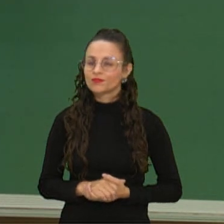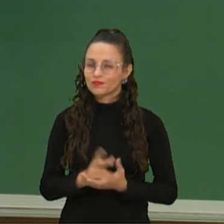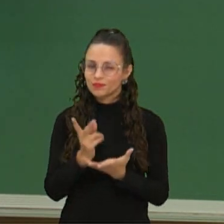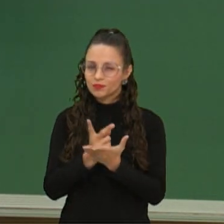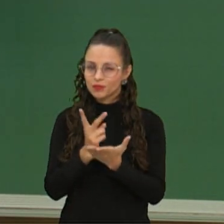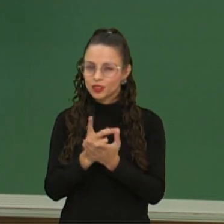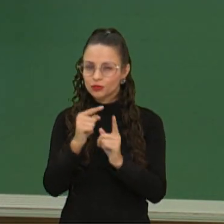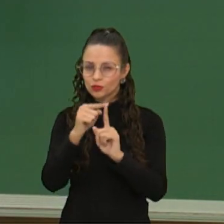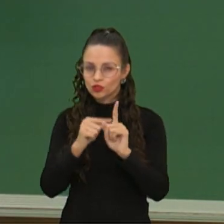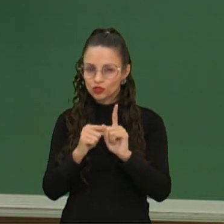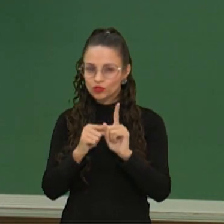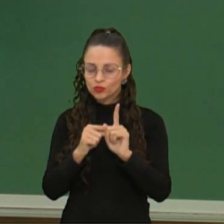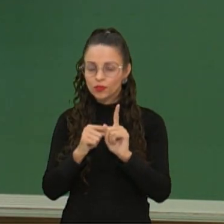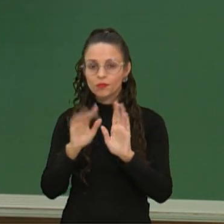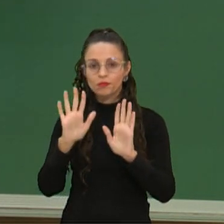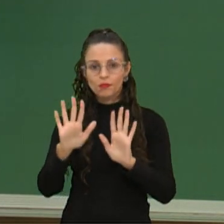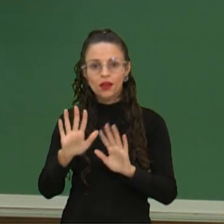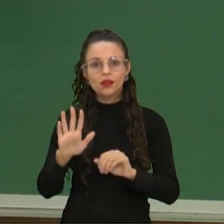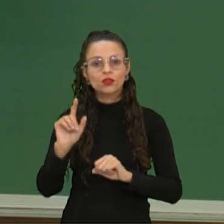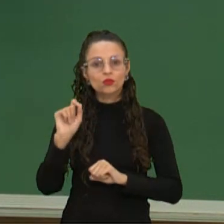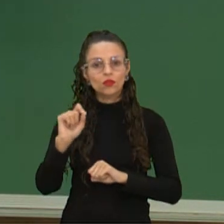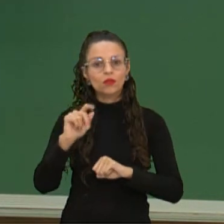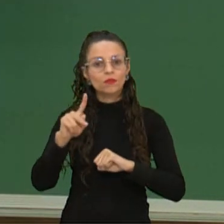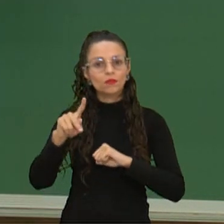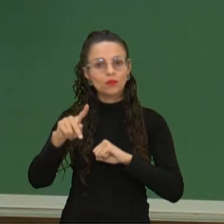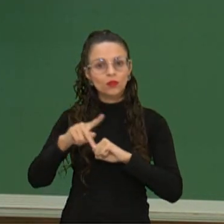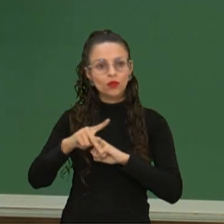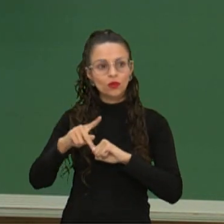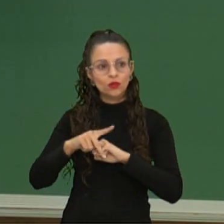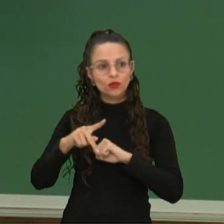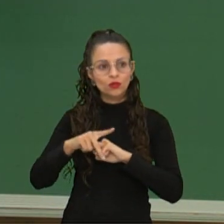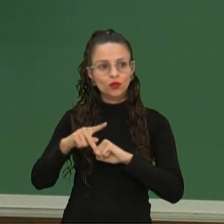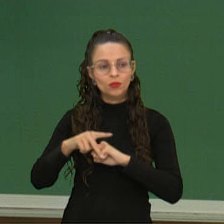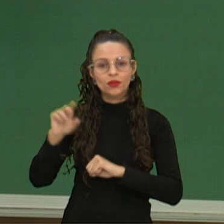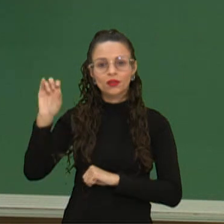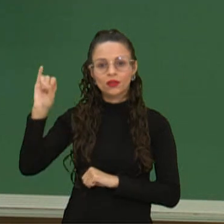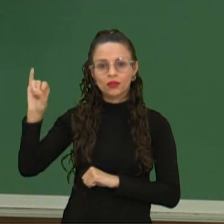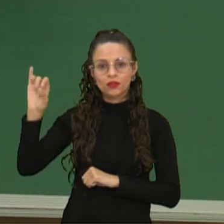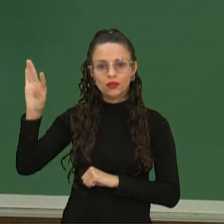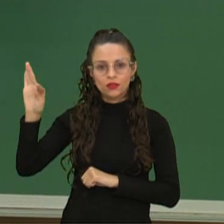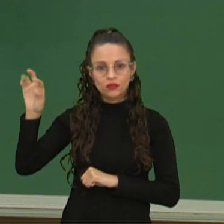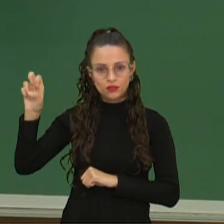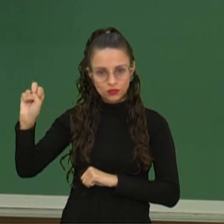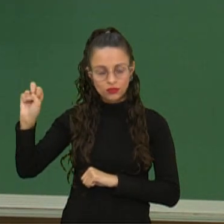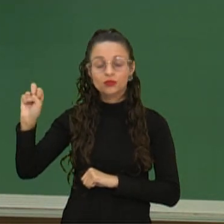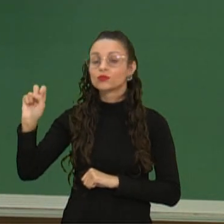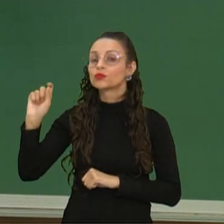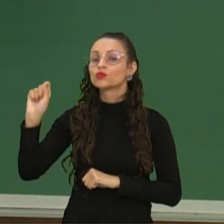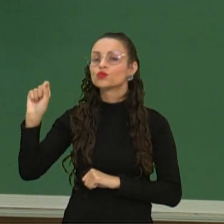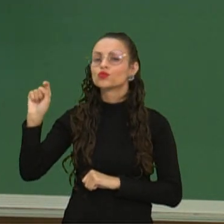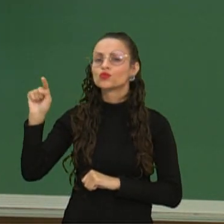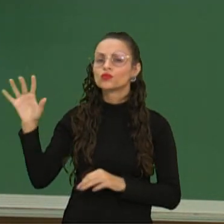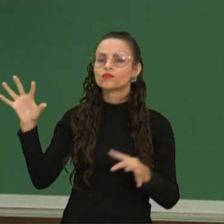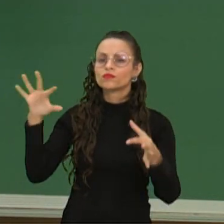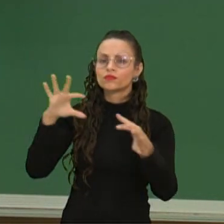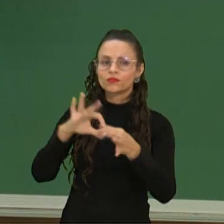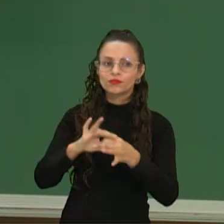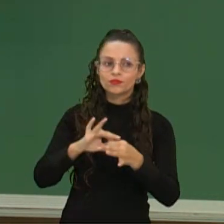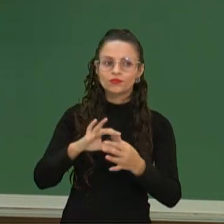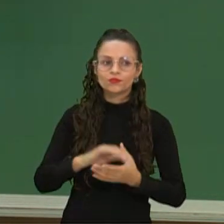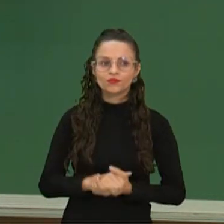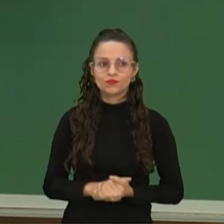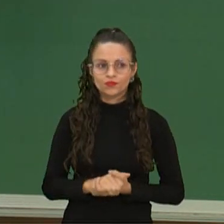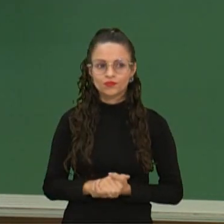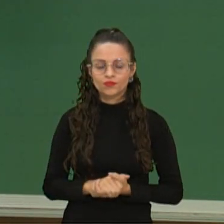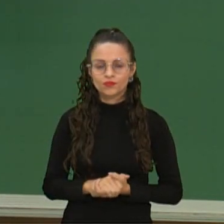só que aqui é o pronome it's, que é o pronome possessivo. Ele se refere ao quê? Ao planet's surface,